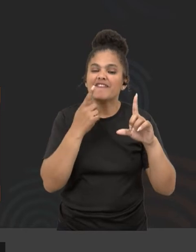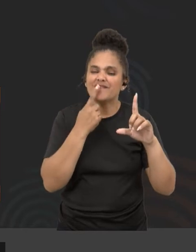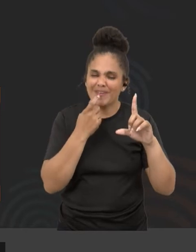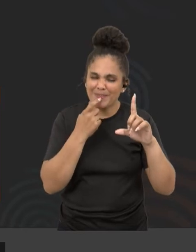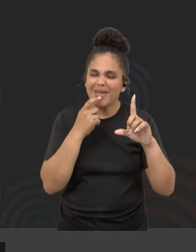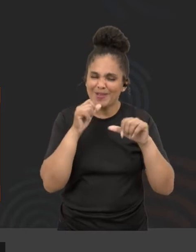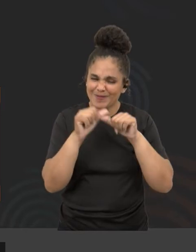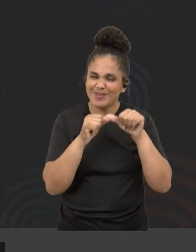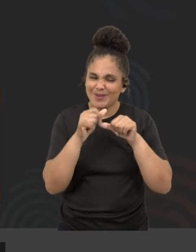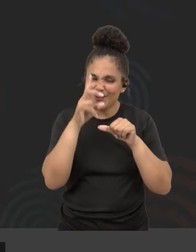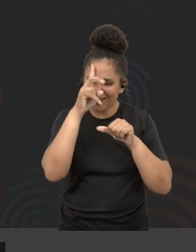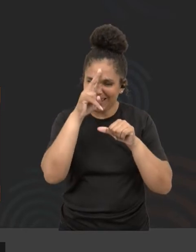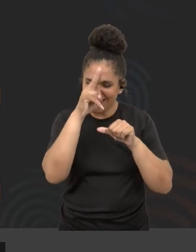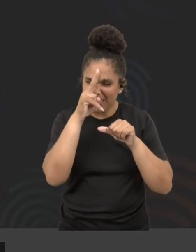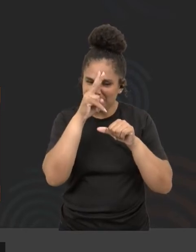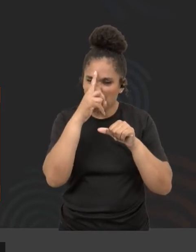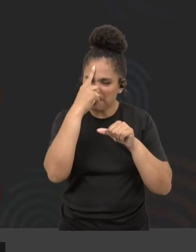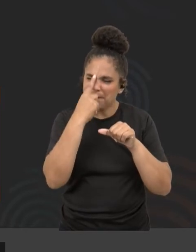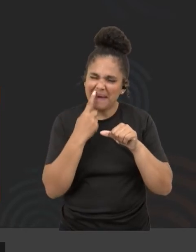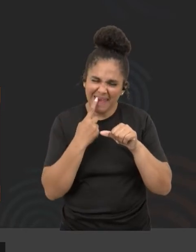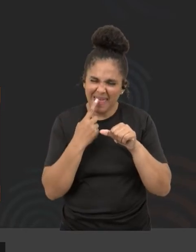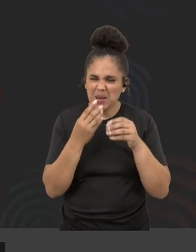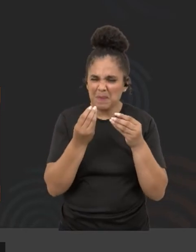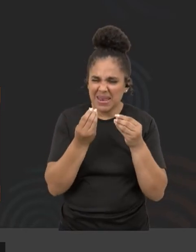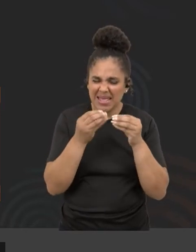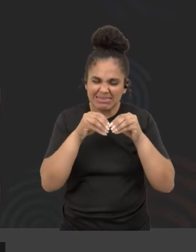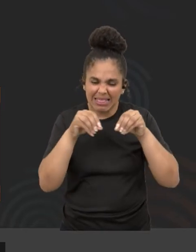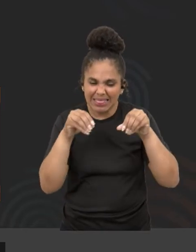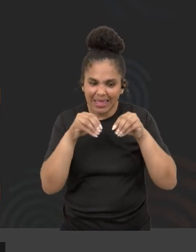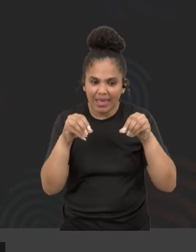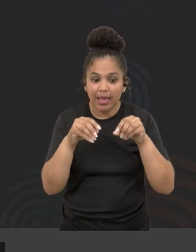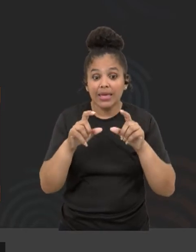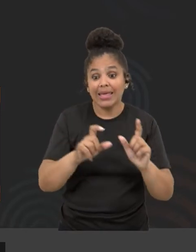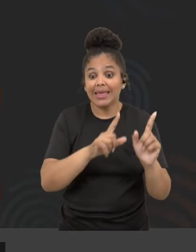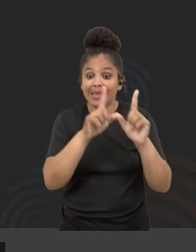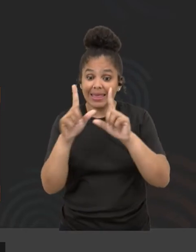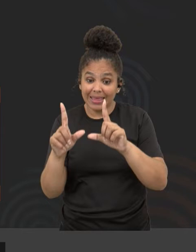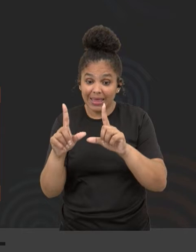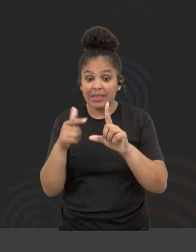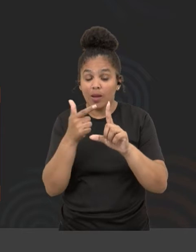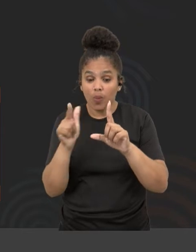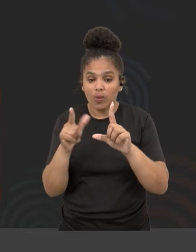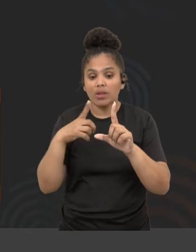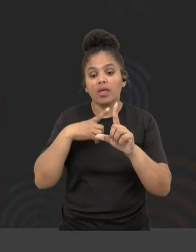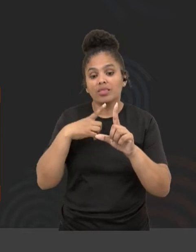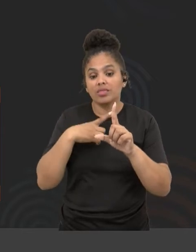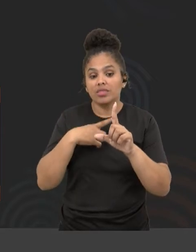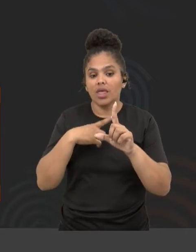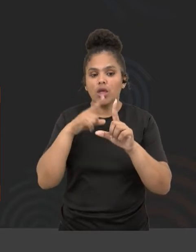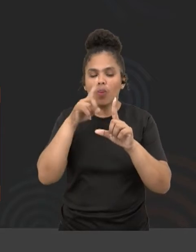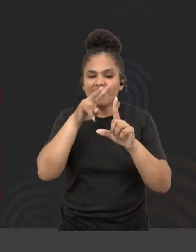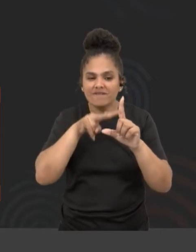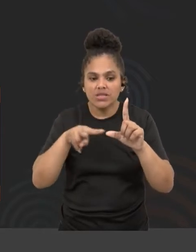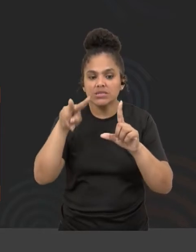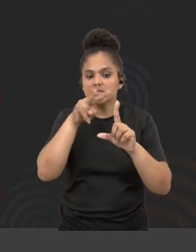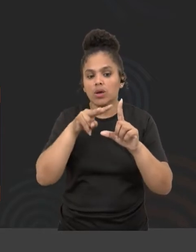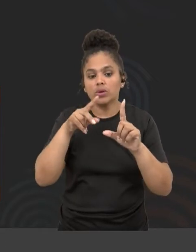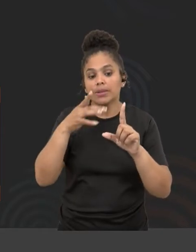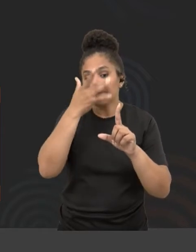slides passados, e na coluna da direita, a gente tem uma visão